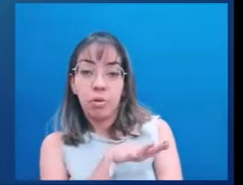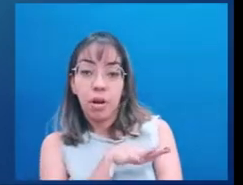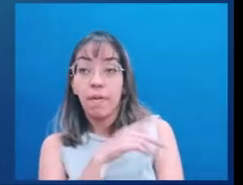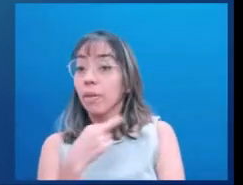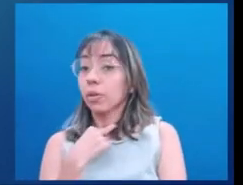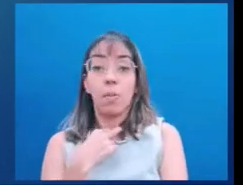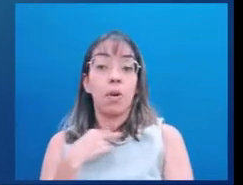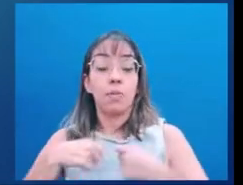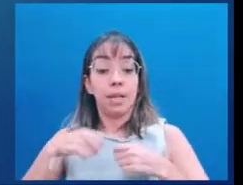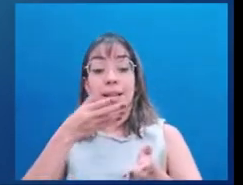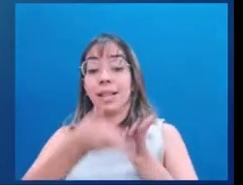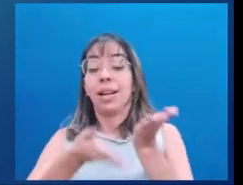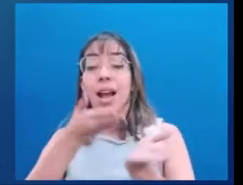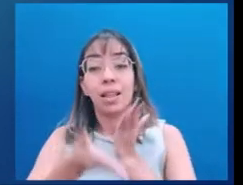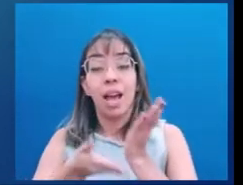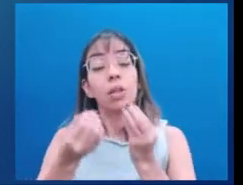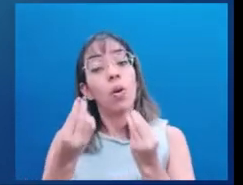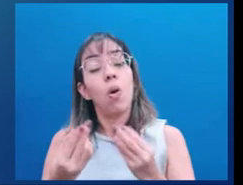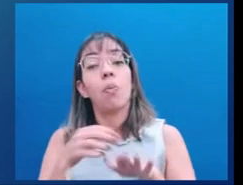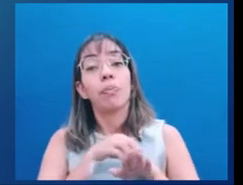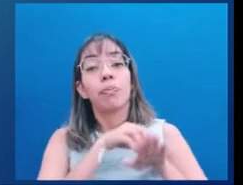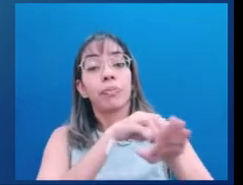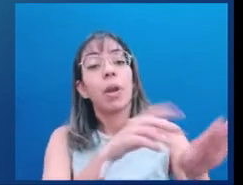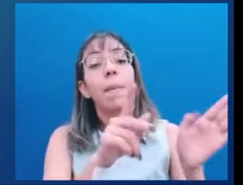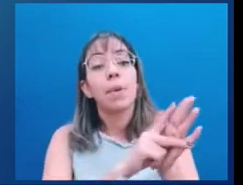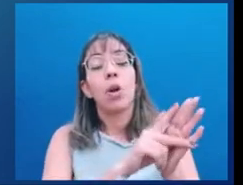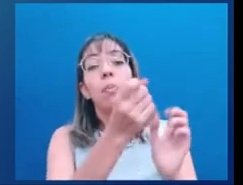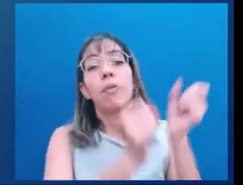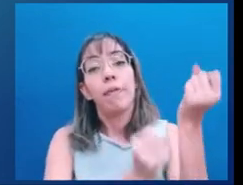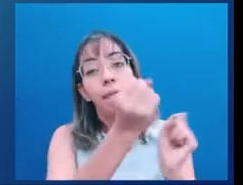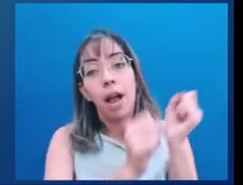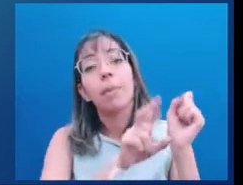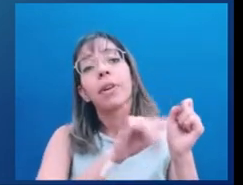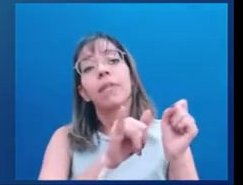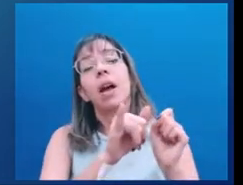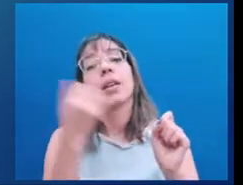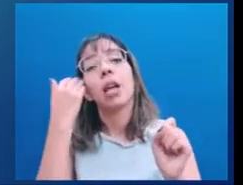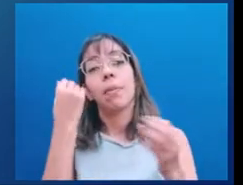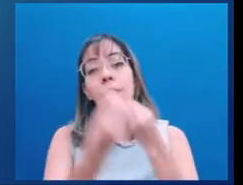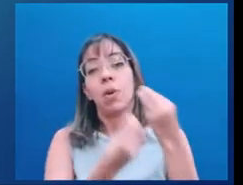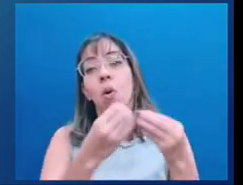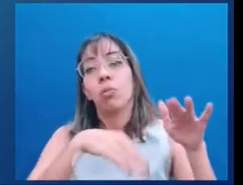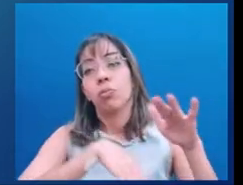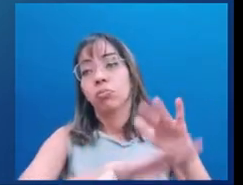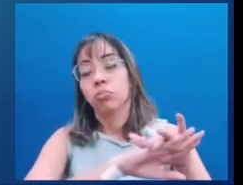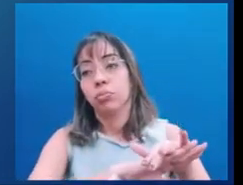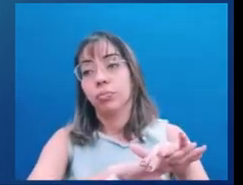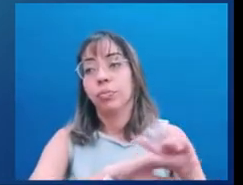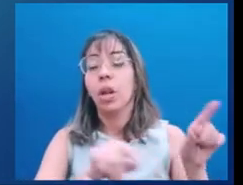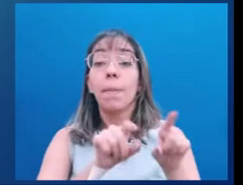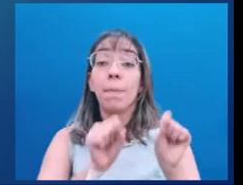antes ser devidamente tratado, armazenado ou entregue a um lugar responsável aí para o tratamento. E que